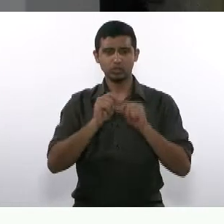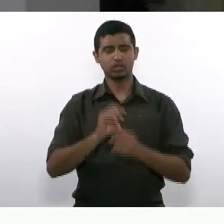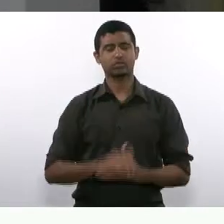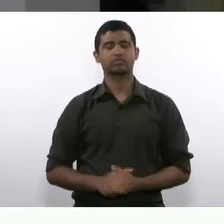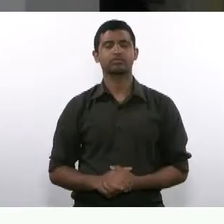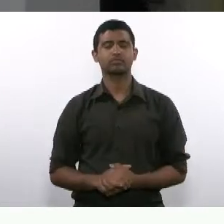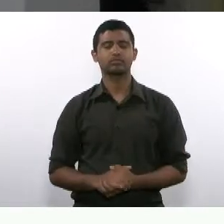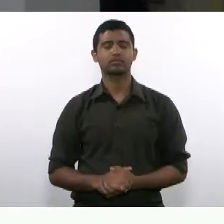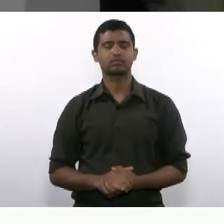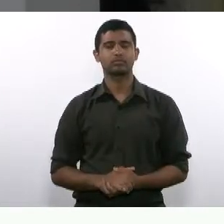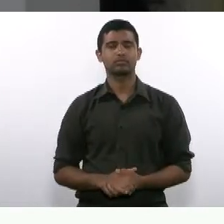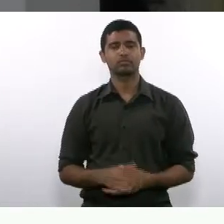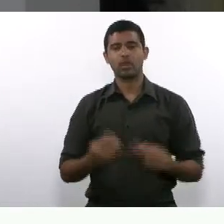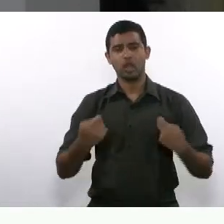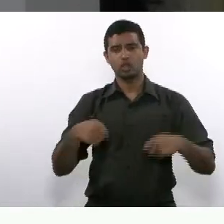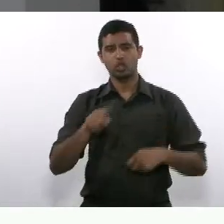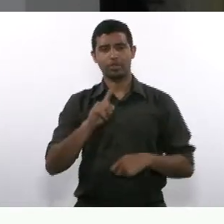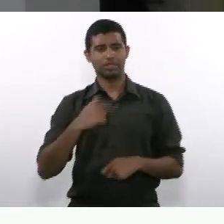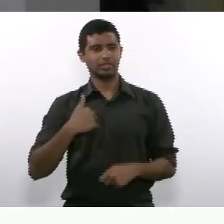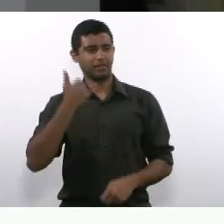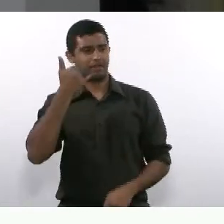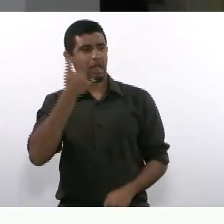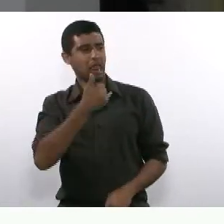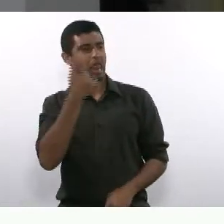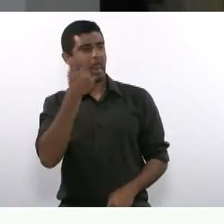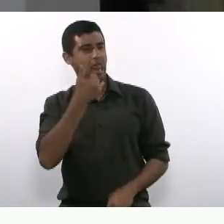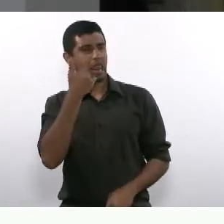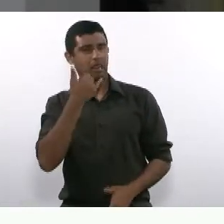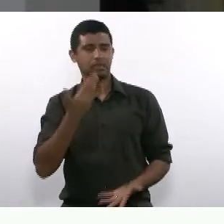a necessidade de entrar em contato via telefone